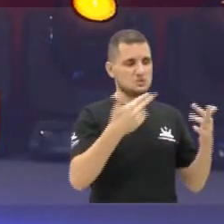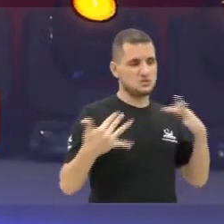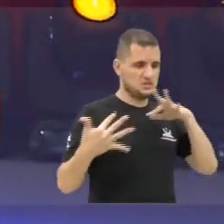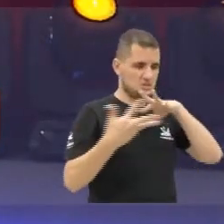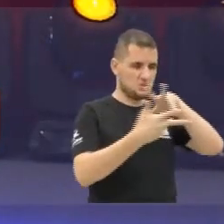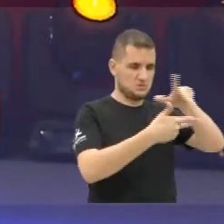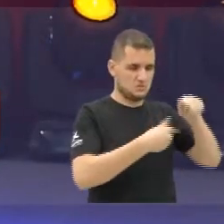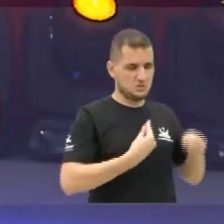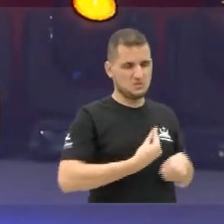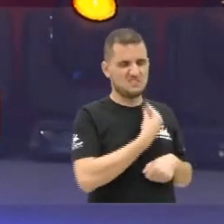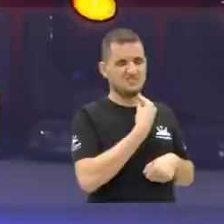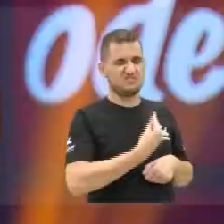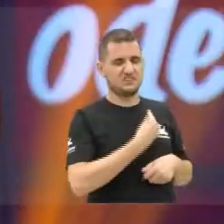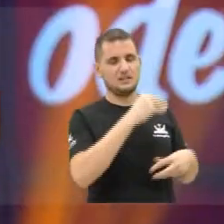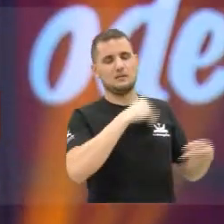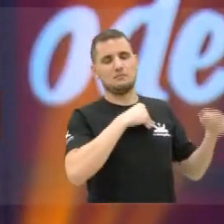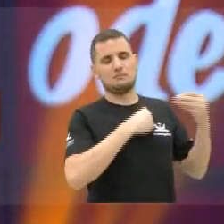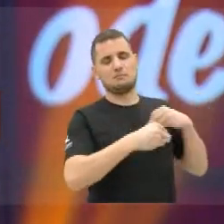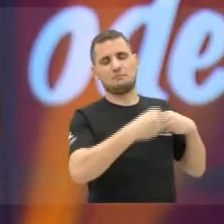tua vida com o pecado,